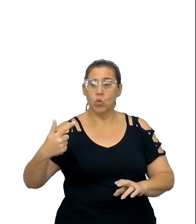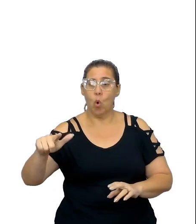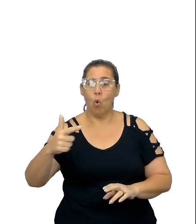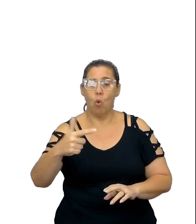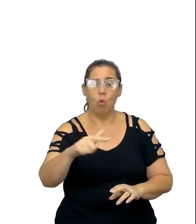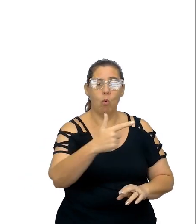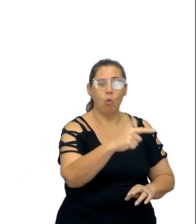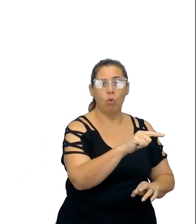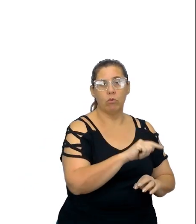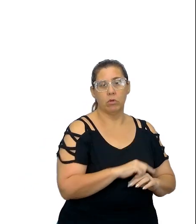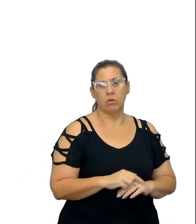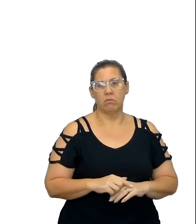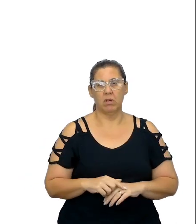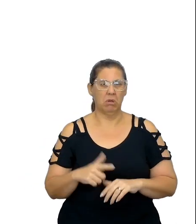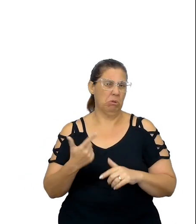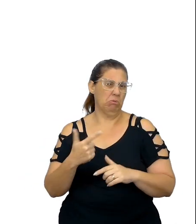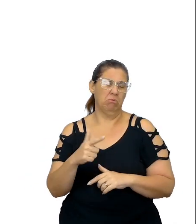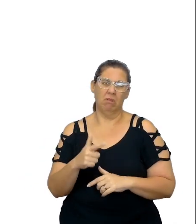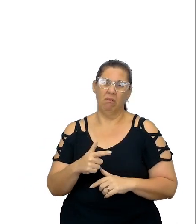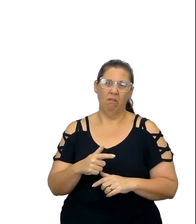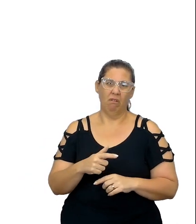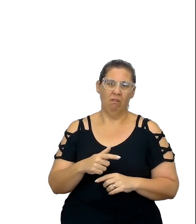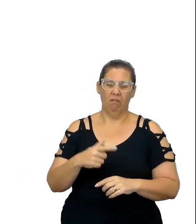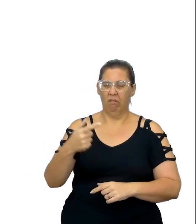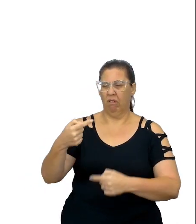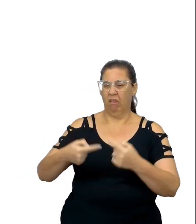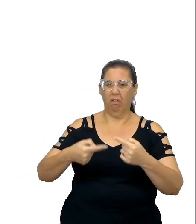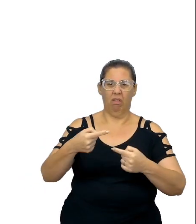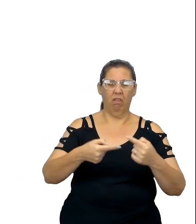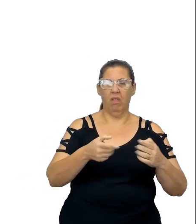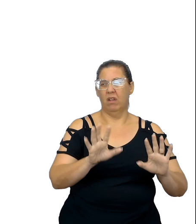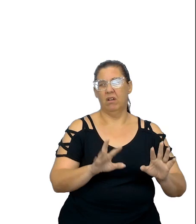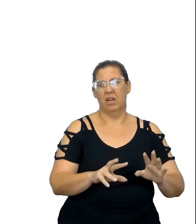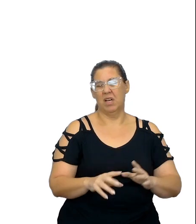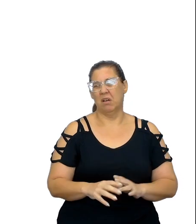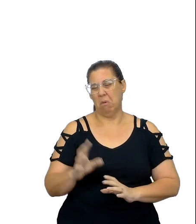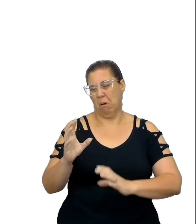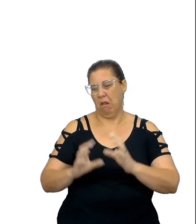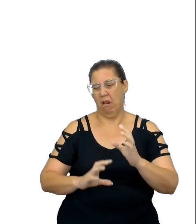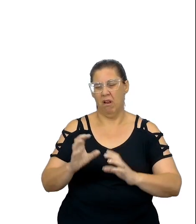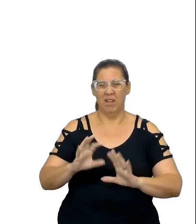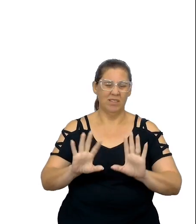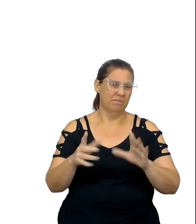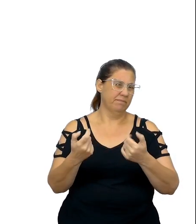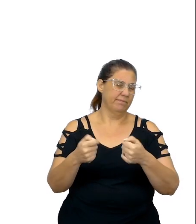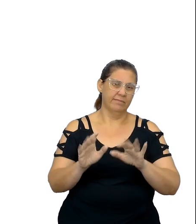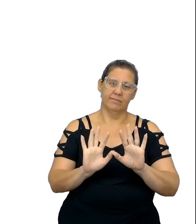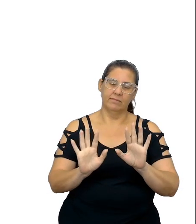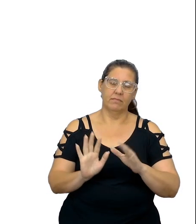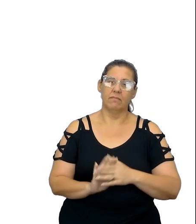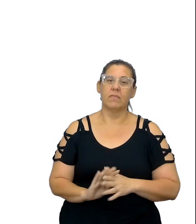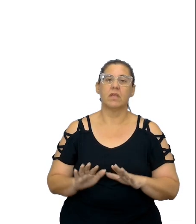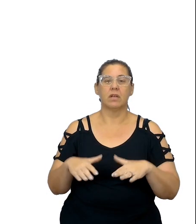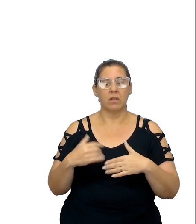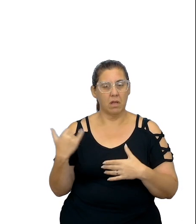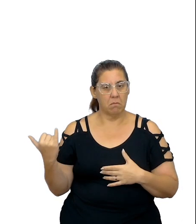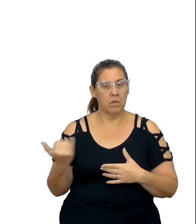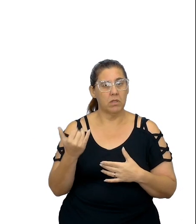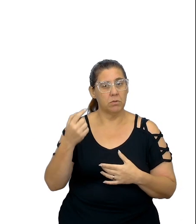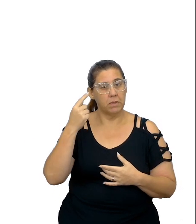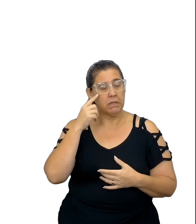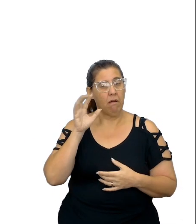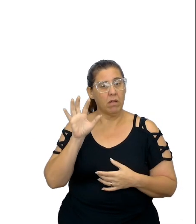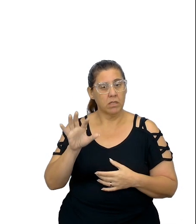não haja ali baixo calão, ou, né, usar palavras que vão ofender o outro, tá bom? Então, sempre é importante pensar